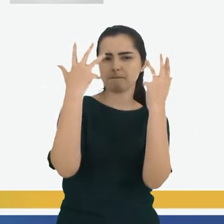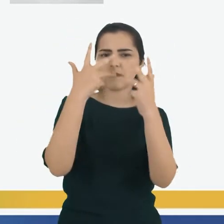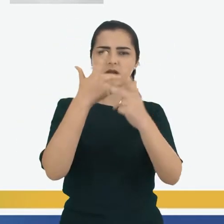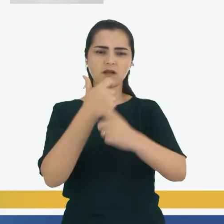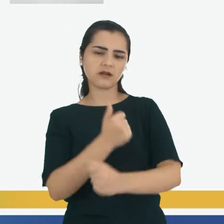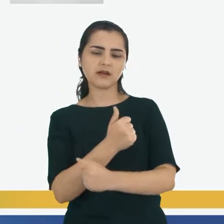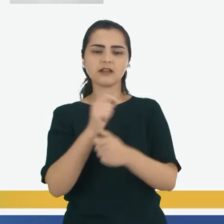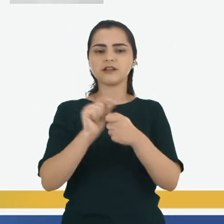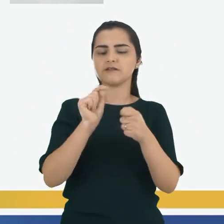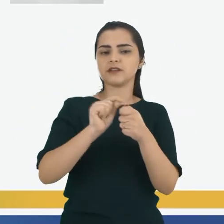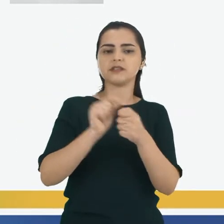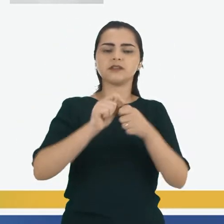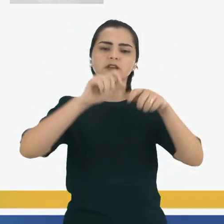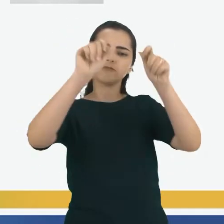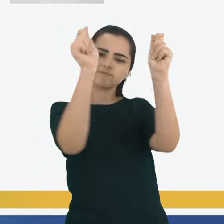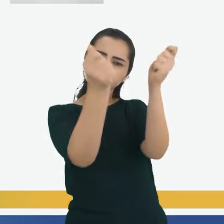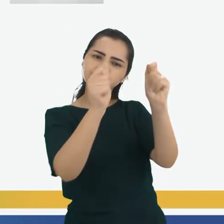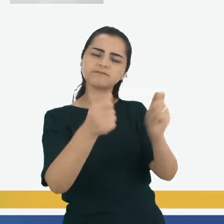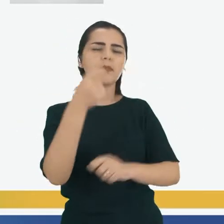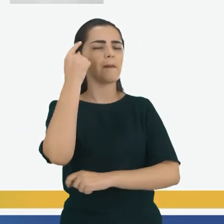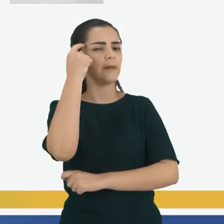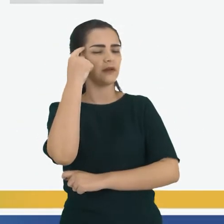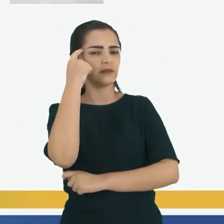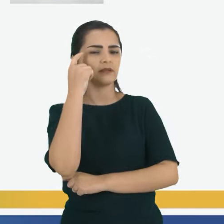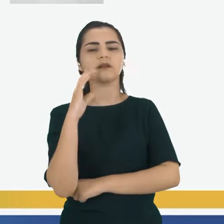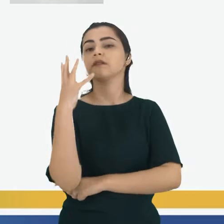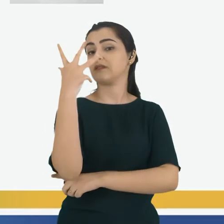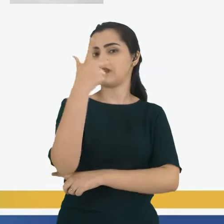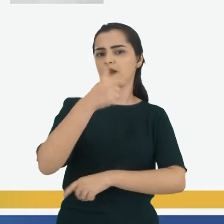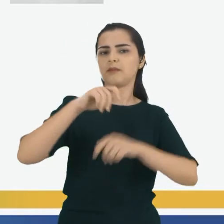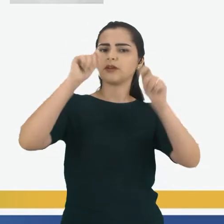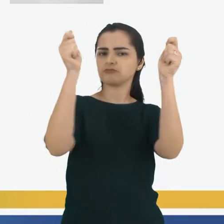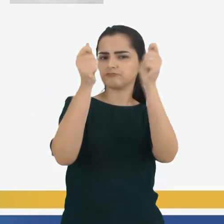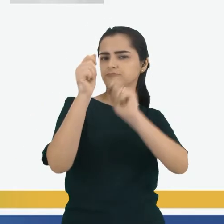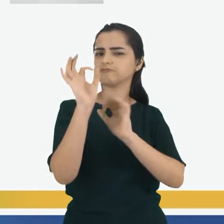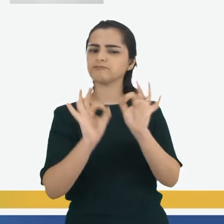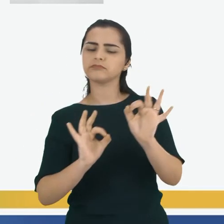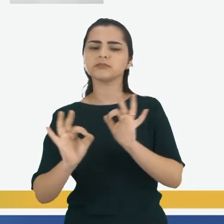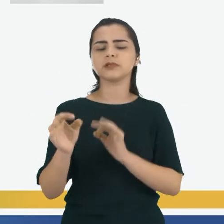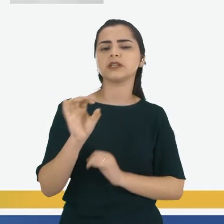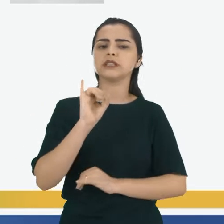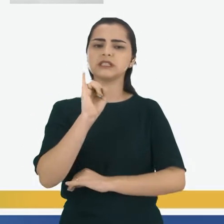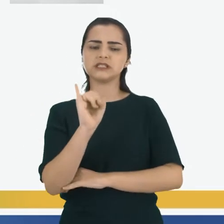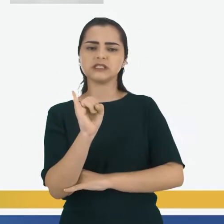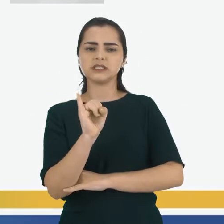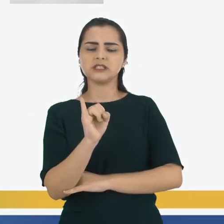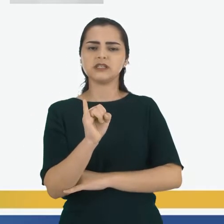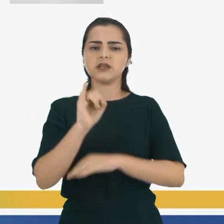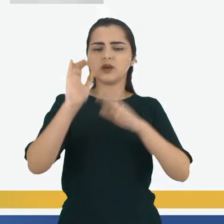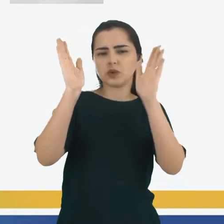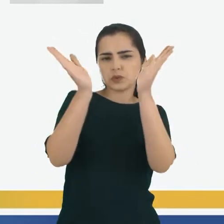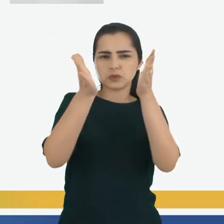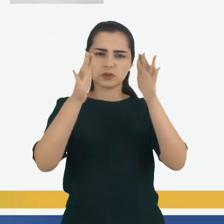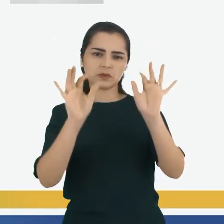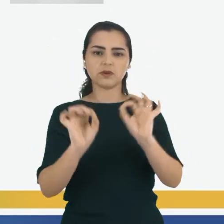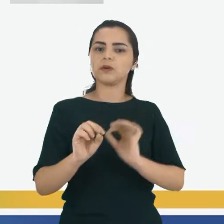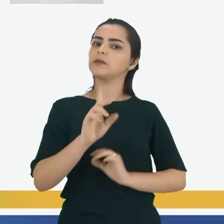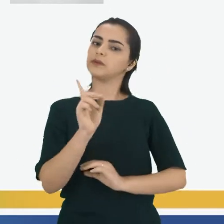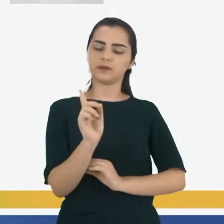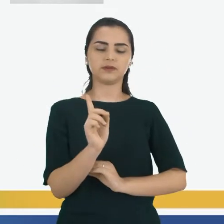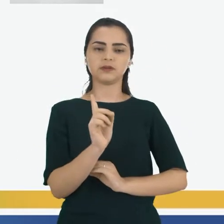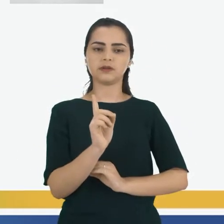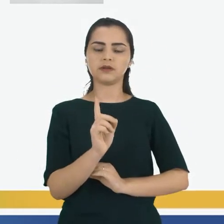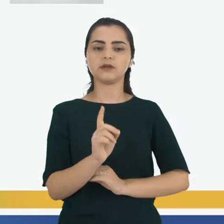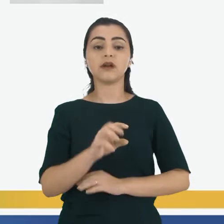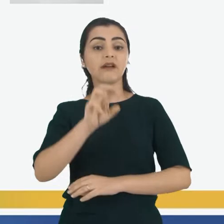estátua pensando no utilitário em termos de beleza, se é uma estética ou não, né? É